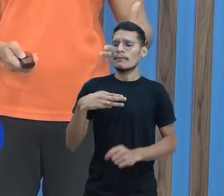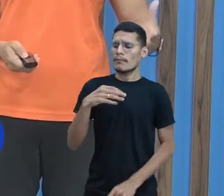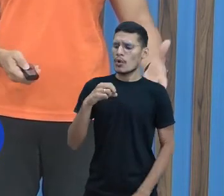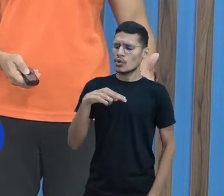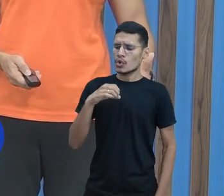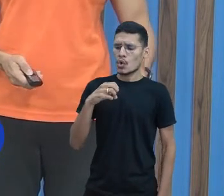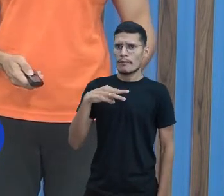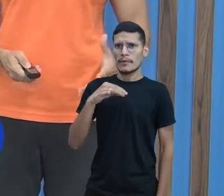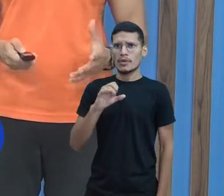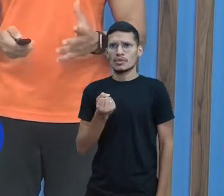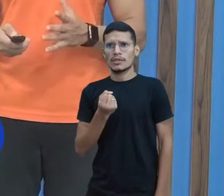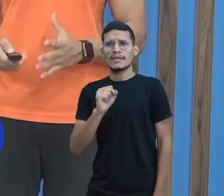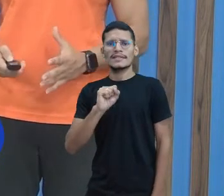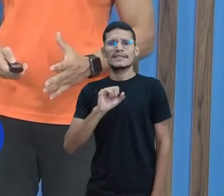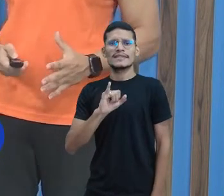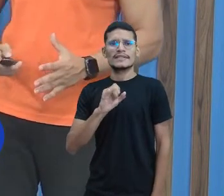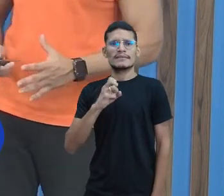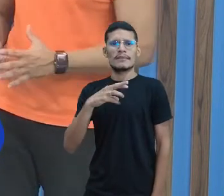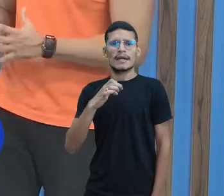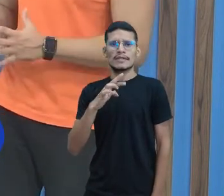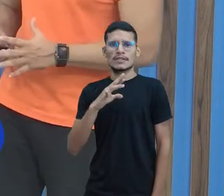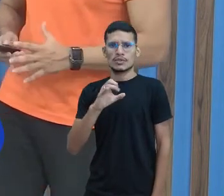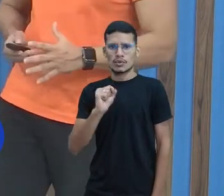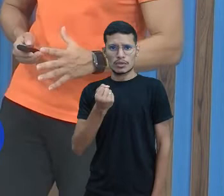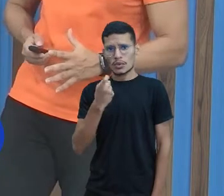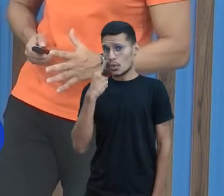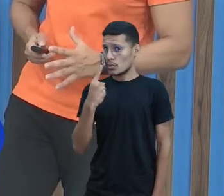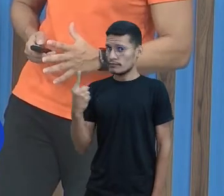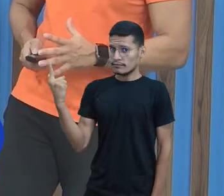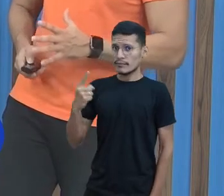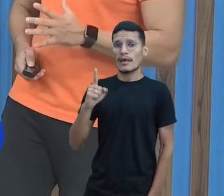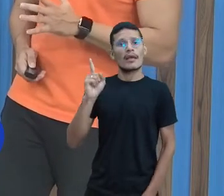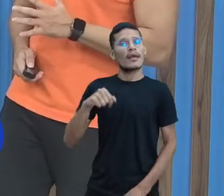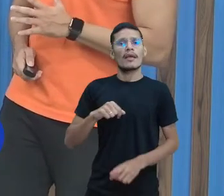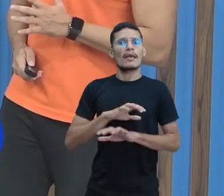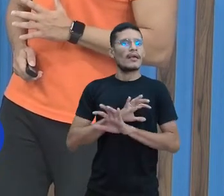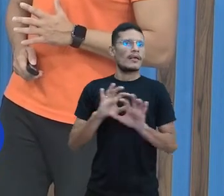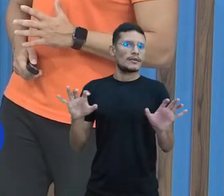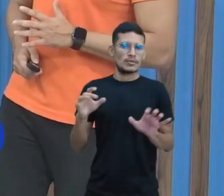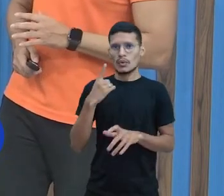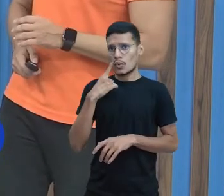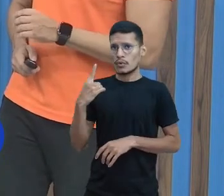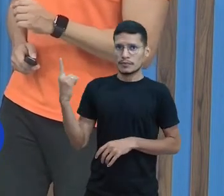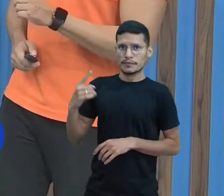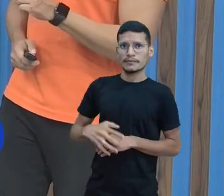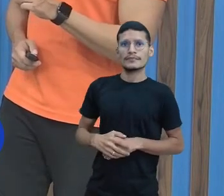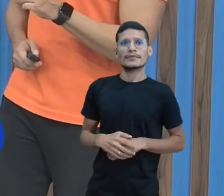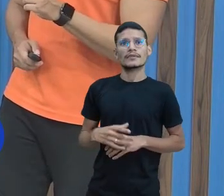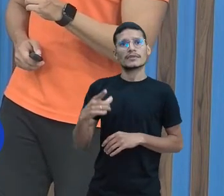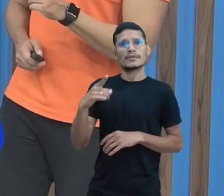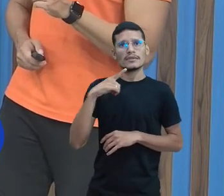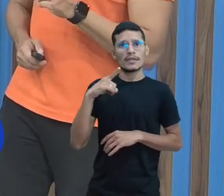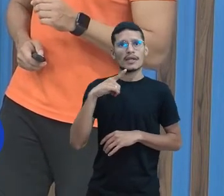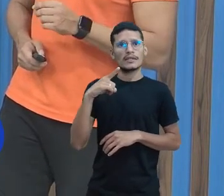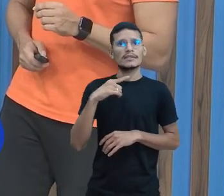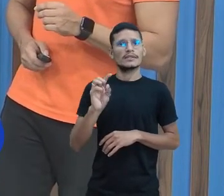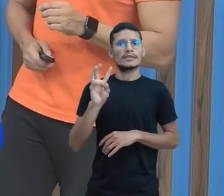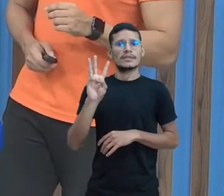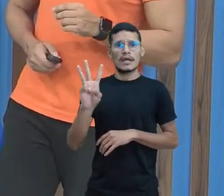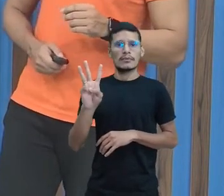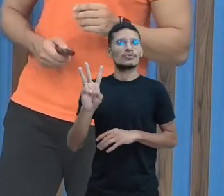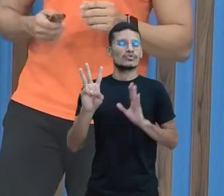monômios simétricos? Monômios simétricos, pessoal, é isso aqui, ó. Observa aí, ó. Eu tenho aqui o